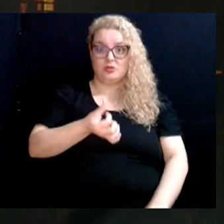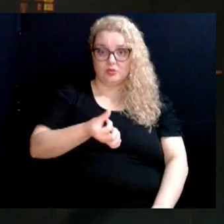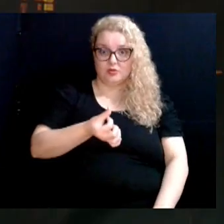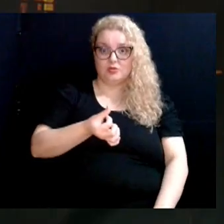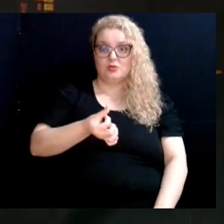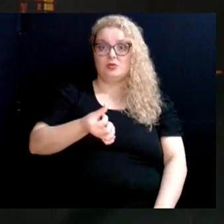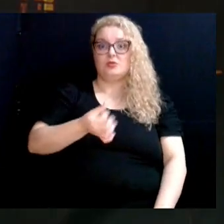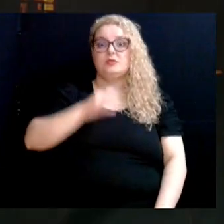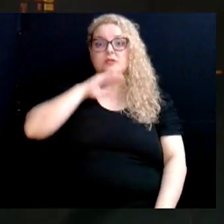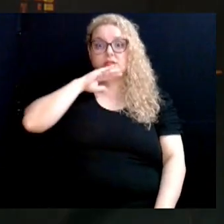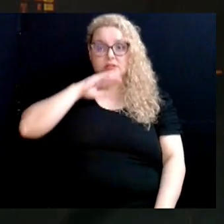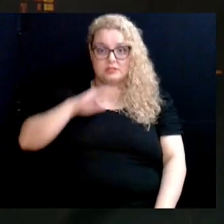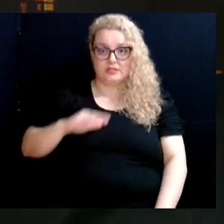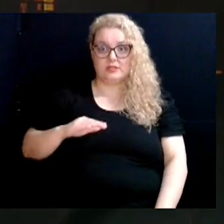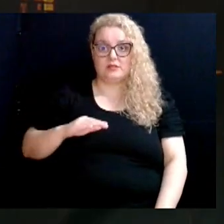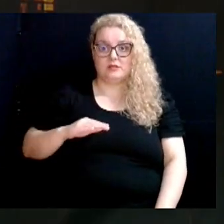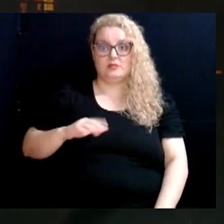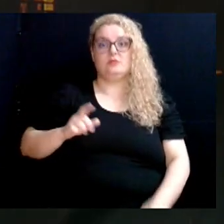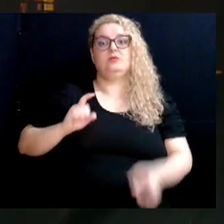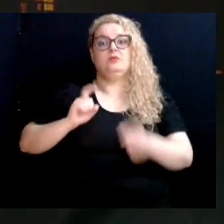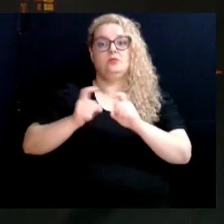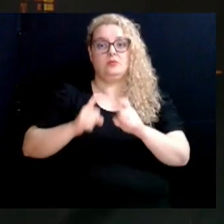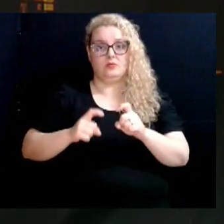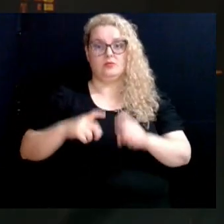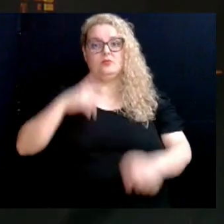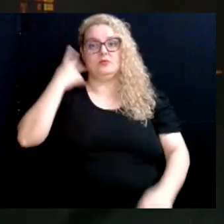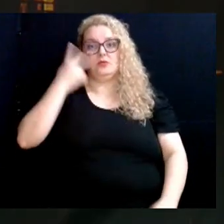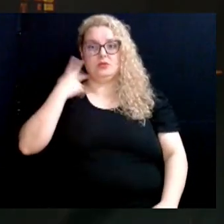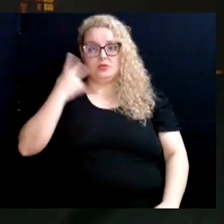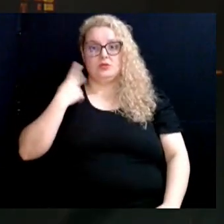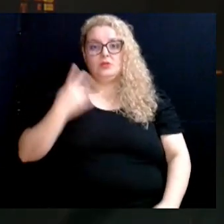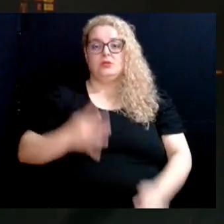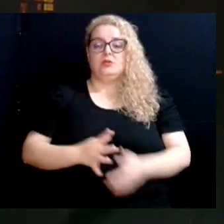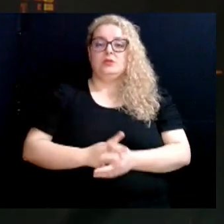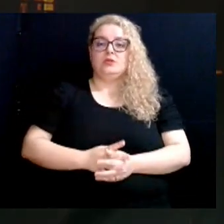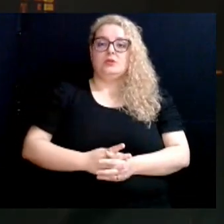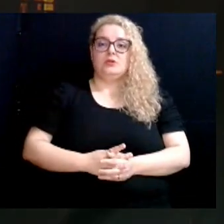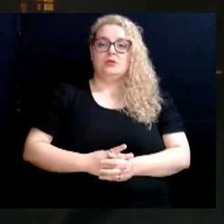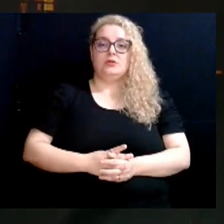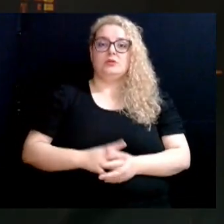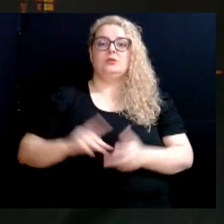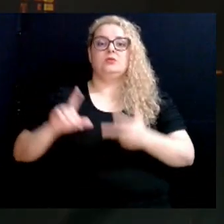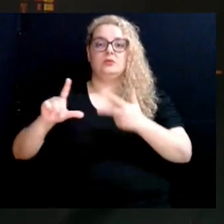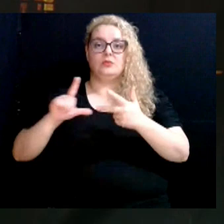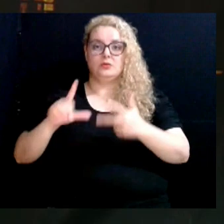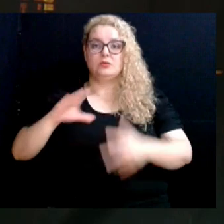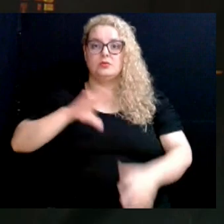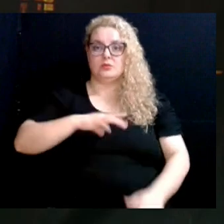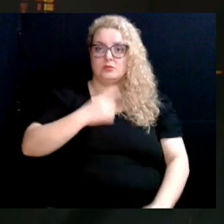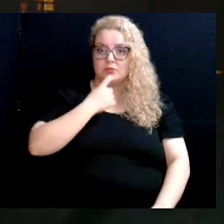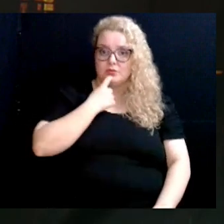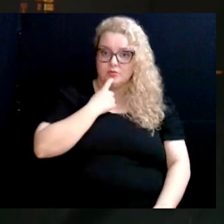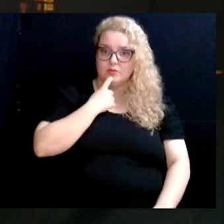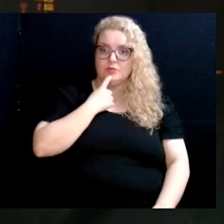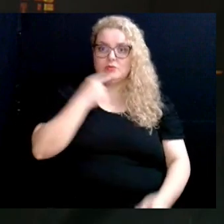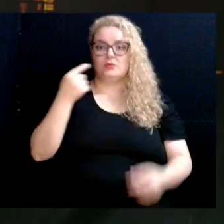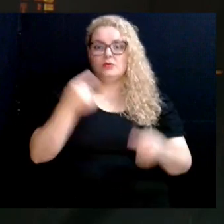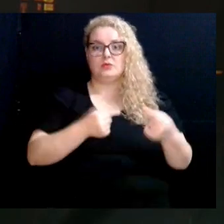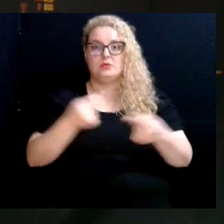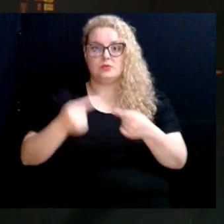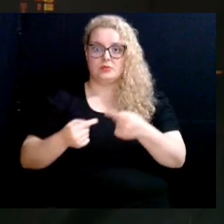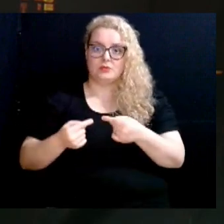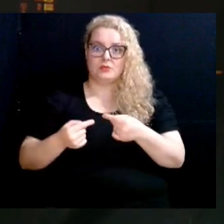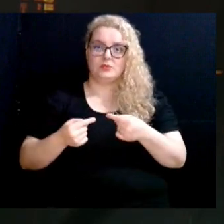horas da tarde. É uma reunião onde os vereadores aqui do Legislativo de Campinas discutem e